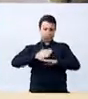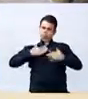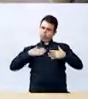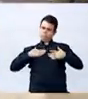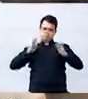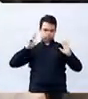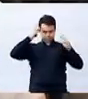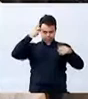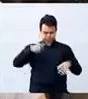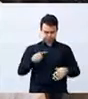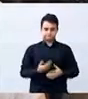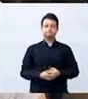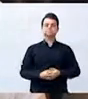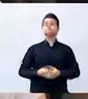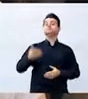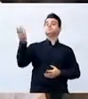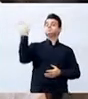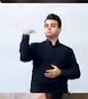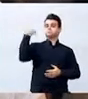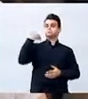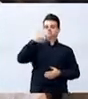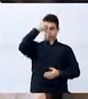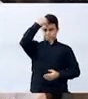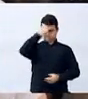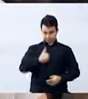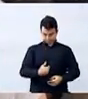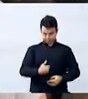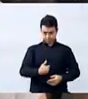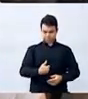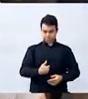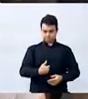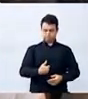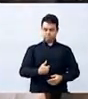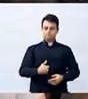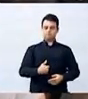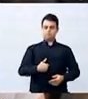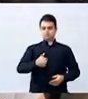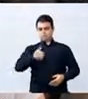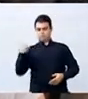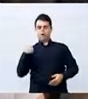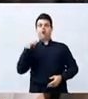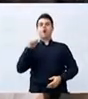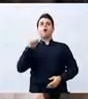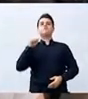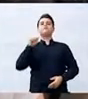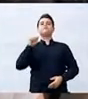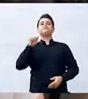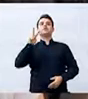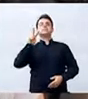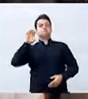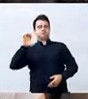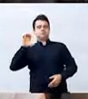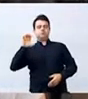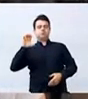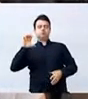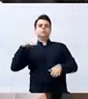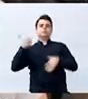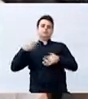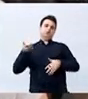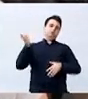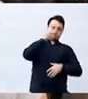particular. Eu tive um AVC, né, isquêmico, do lado direito, que me comprometeu o meu lado